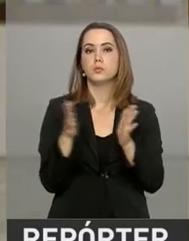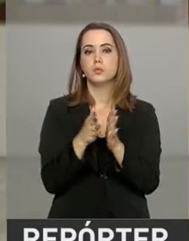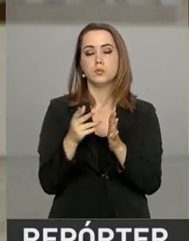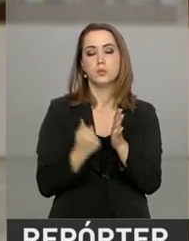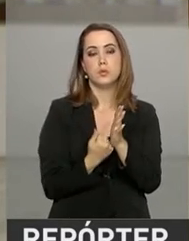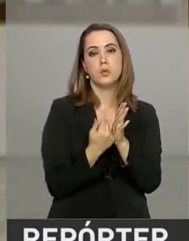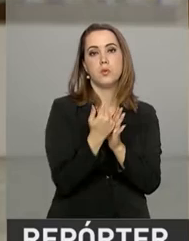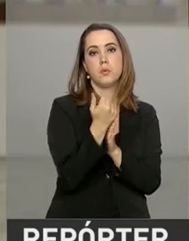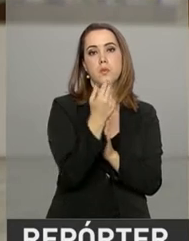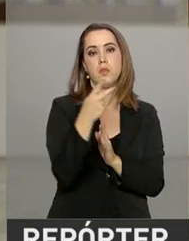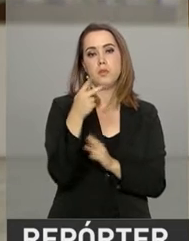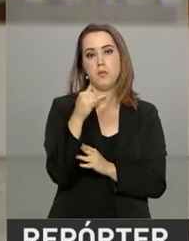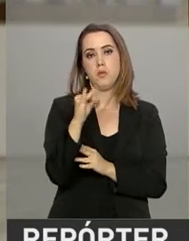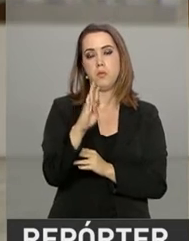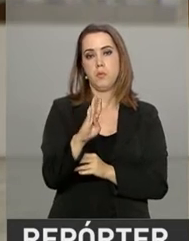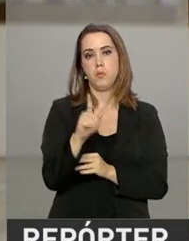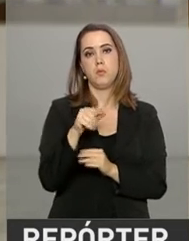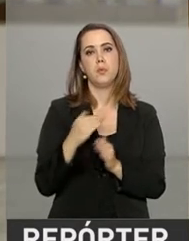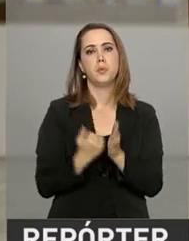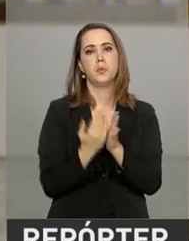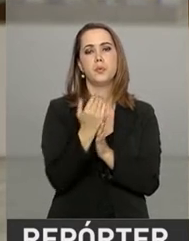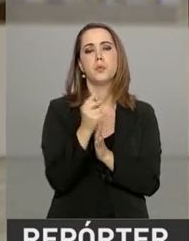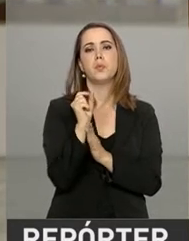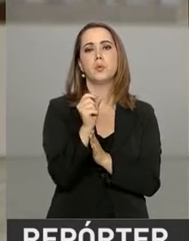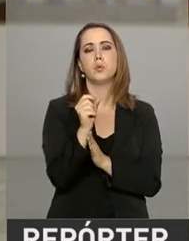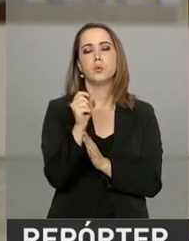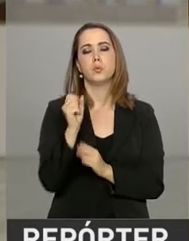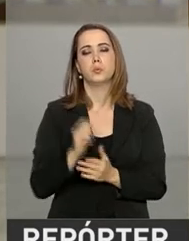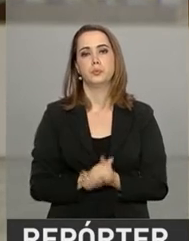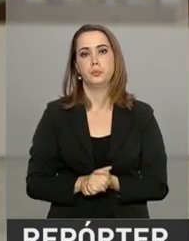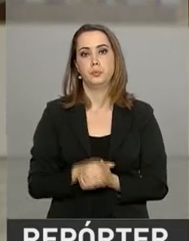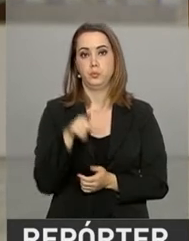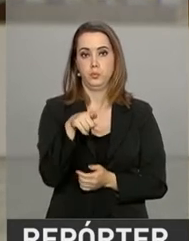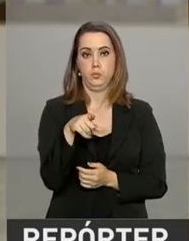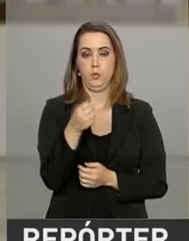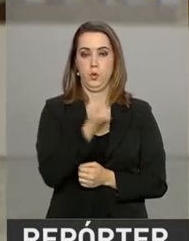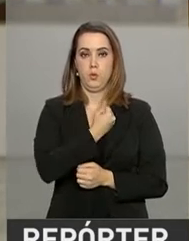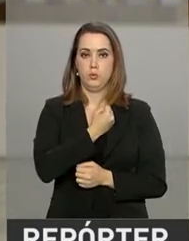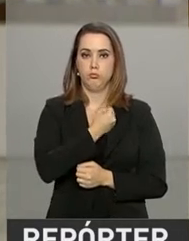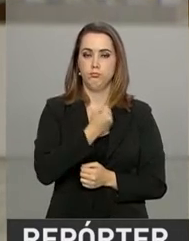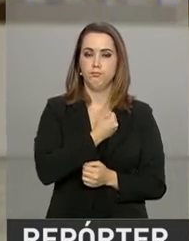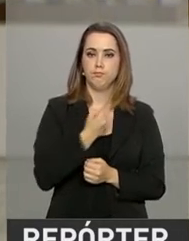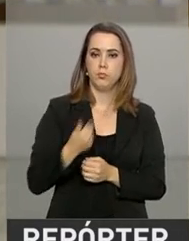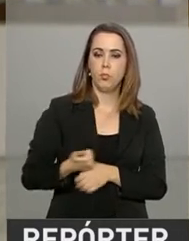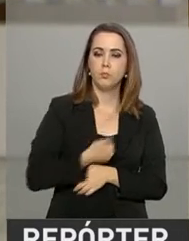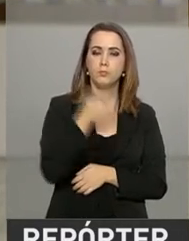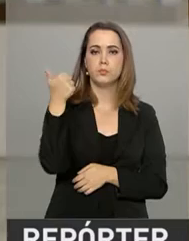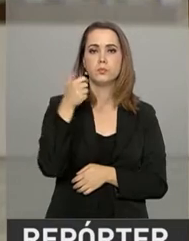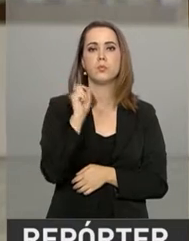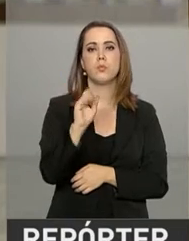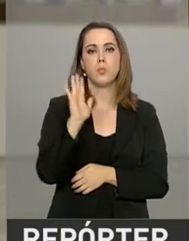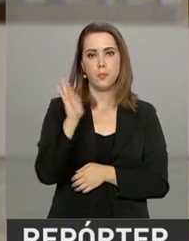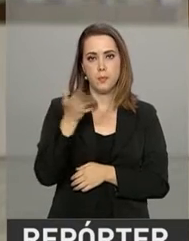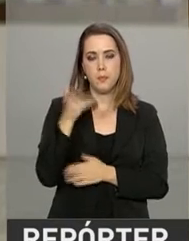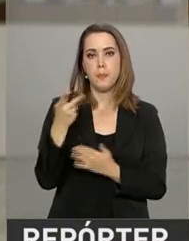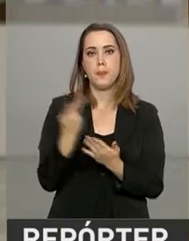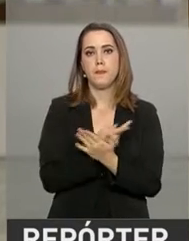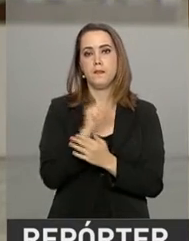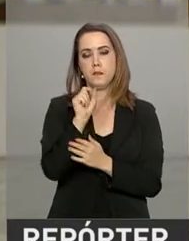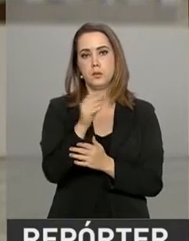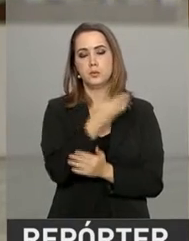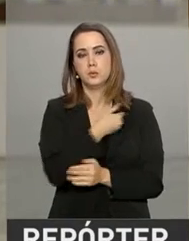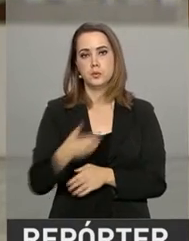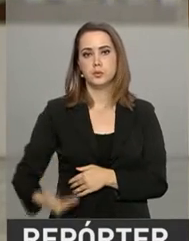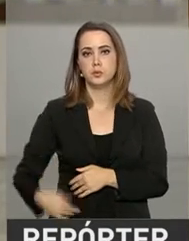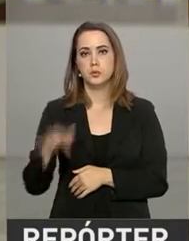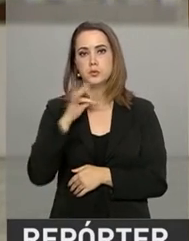para 1,2%. São números, Zé Luiz, que se aproximam muito daqueles que estão sendo utilizados pelo governo federal para